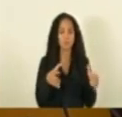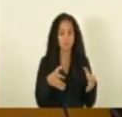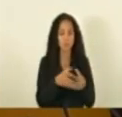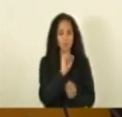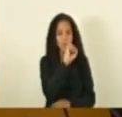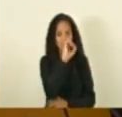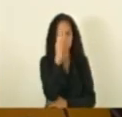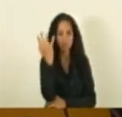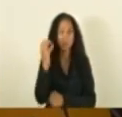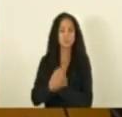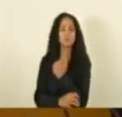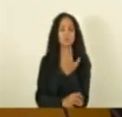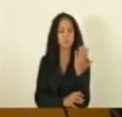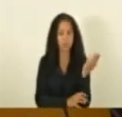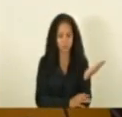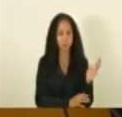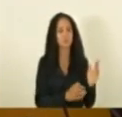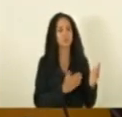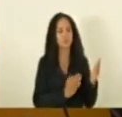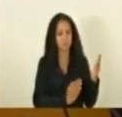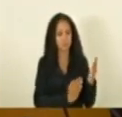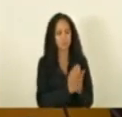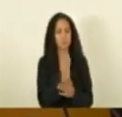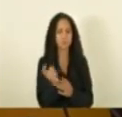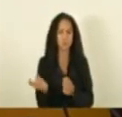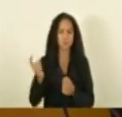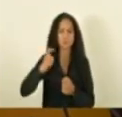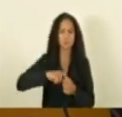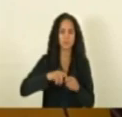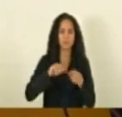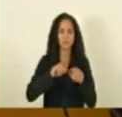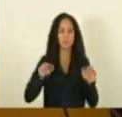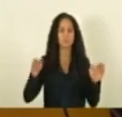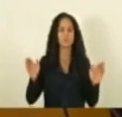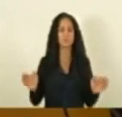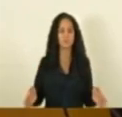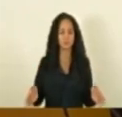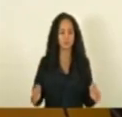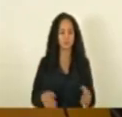de Meio Ambiente. Devolvo aprovado à mesa.